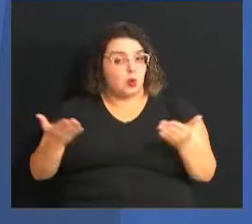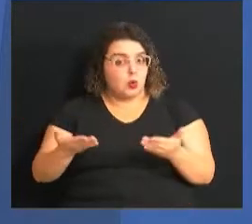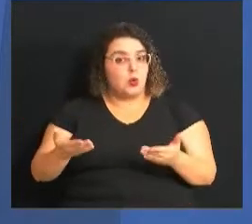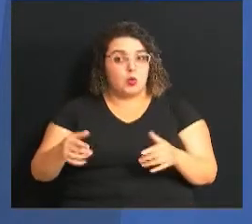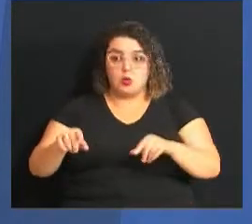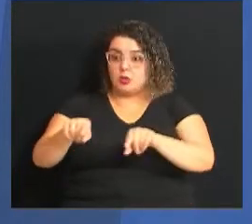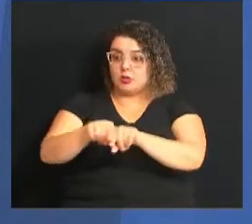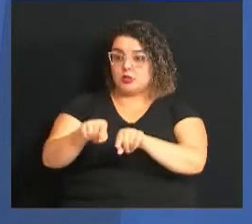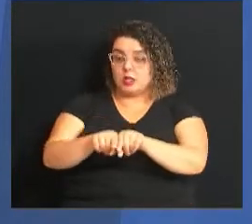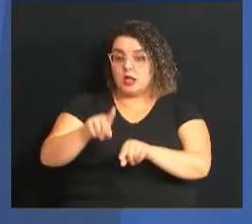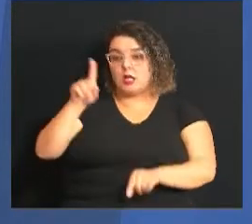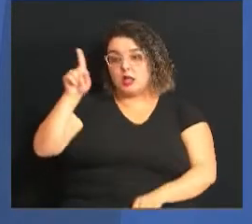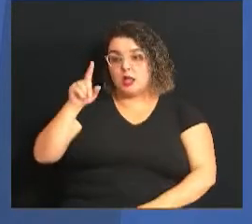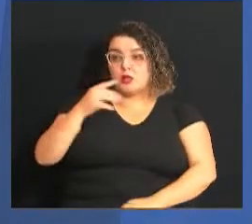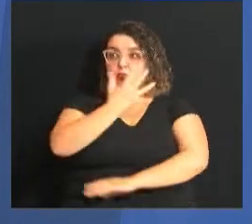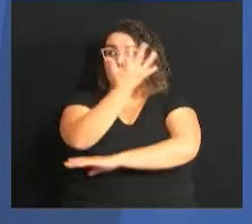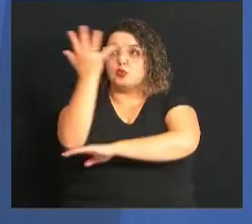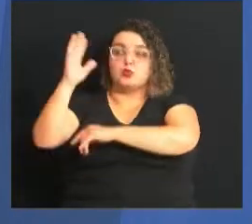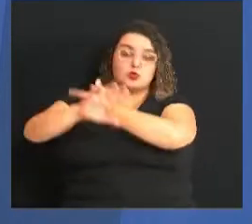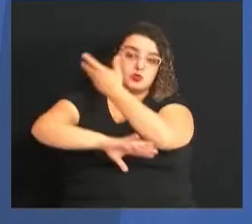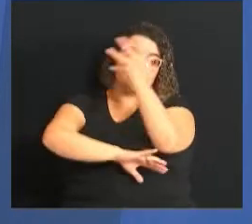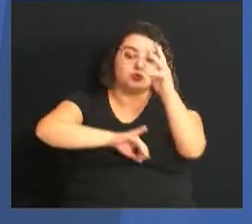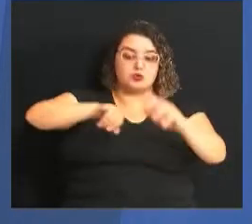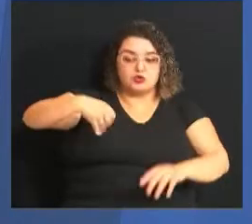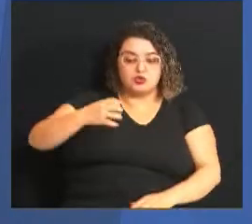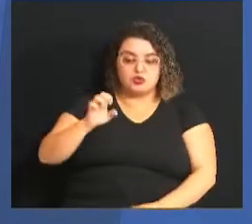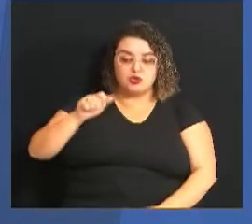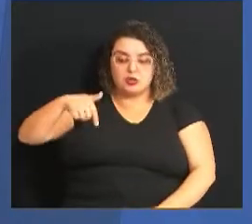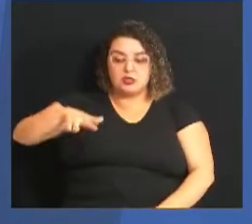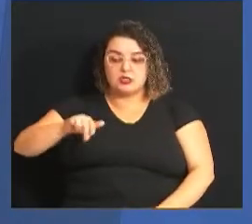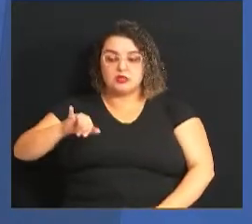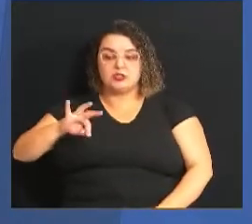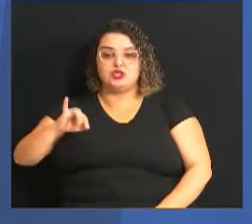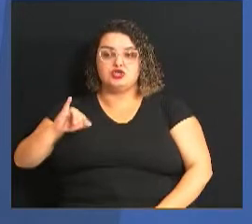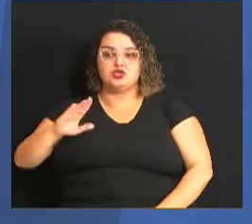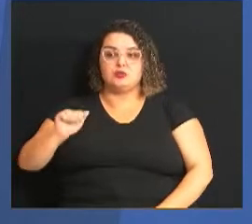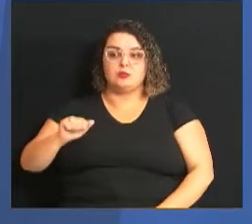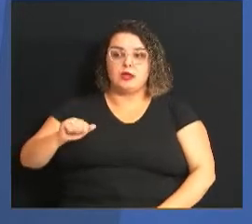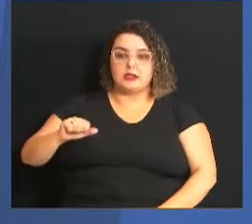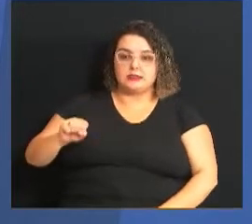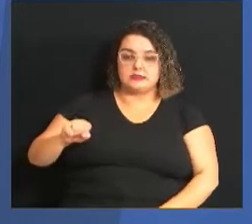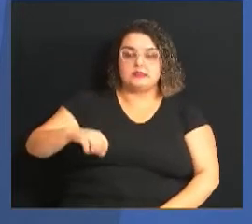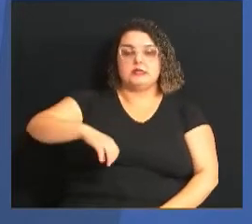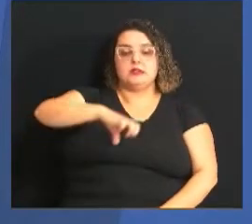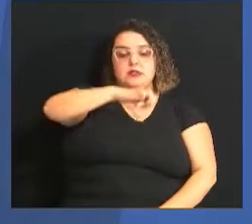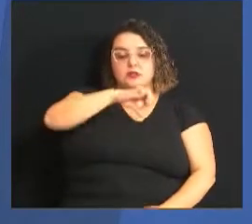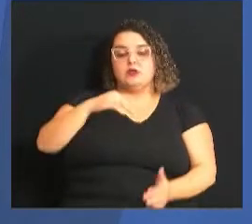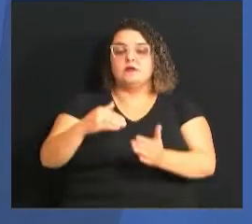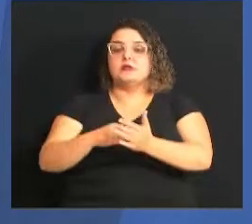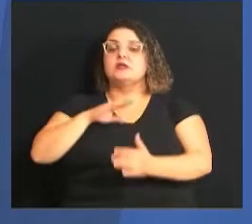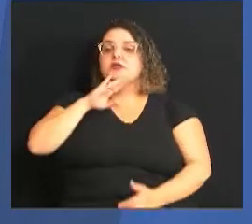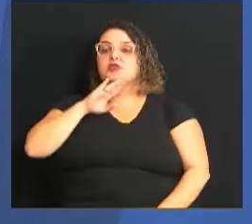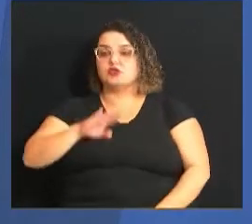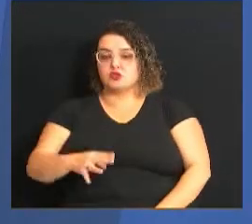inclusive, lá no Bosque do Jequitibás. Hoje e amanhã, das 9 até as 4 da tarde,